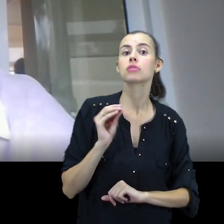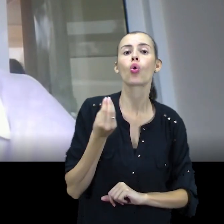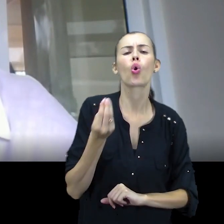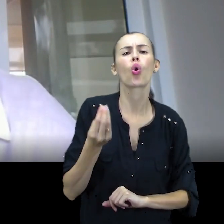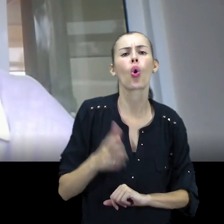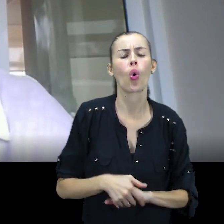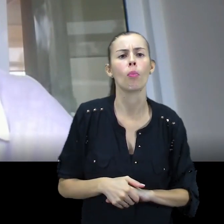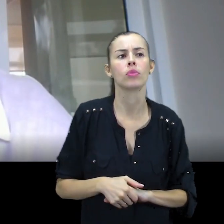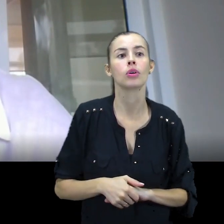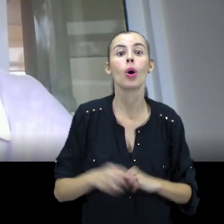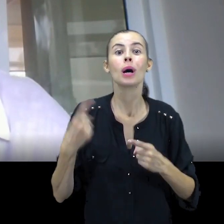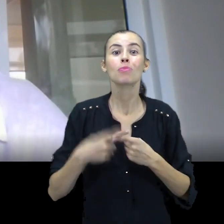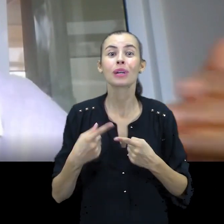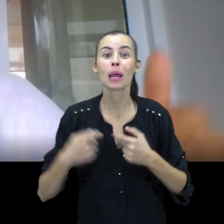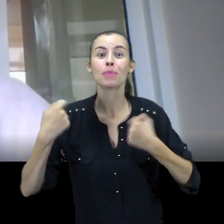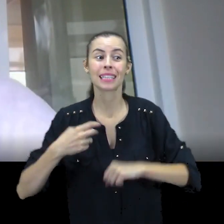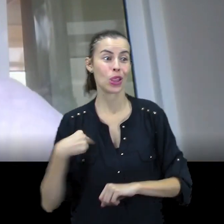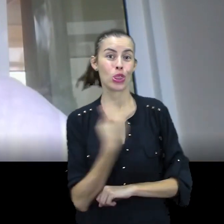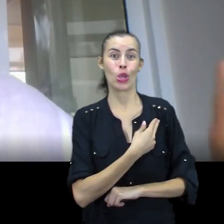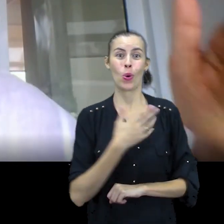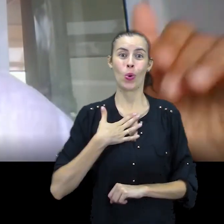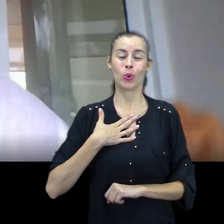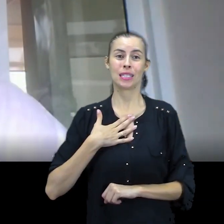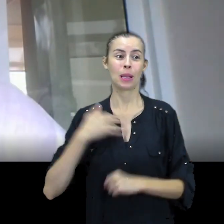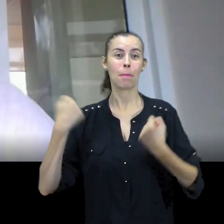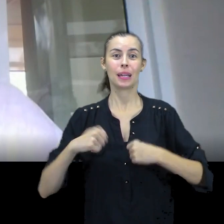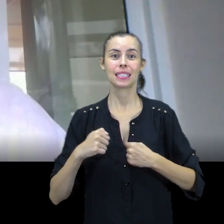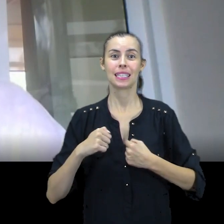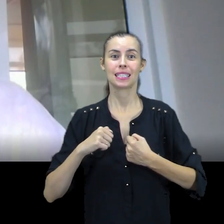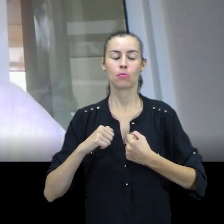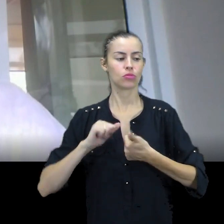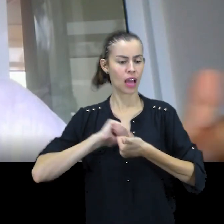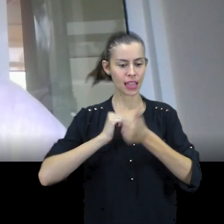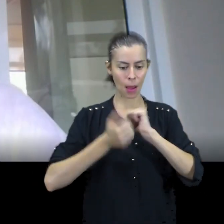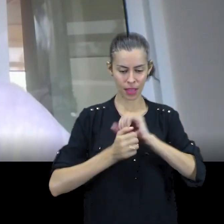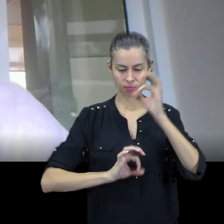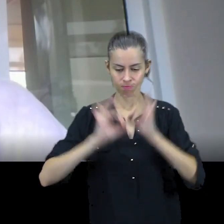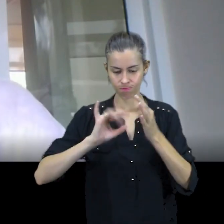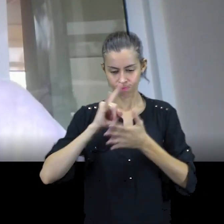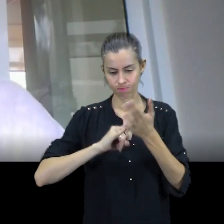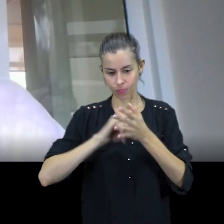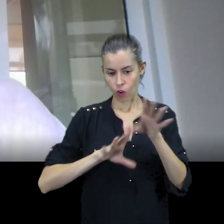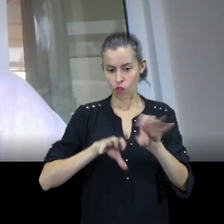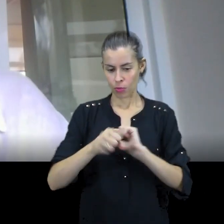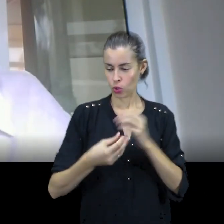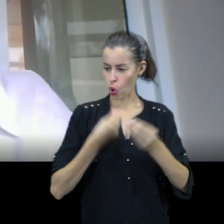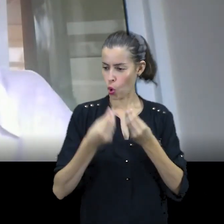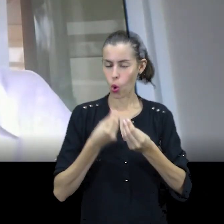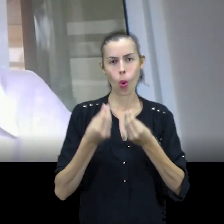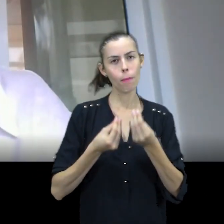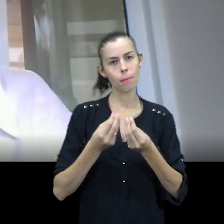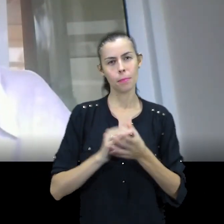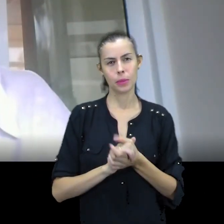pode, já imersos na comunidade, naquilo que a comunidade definiu